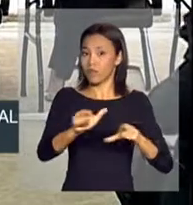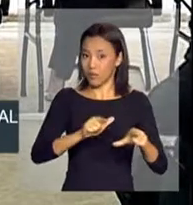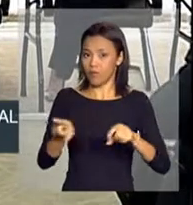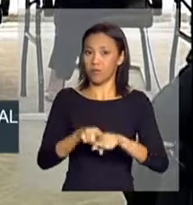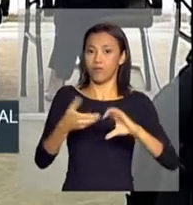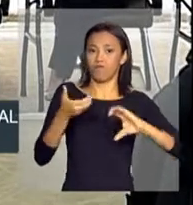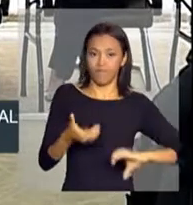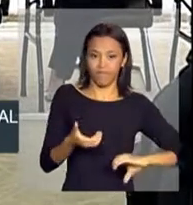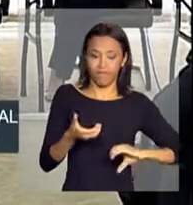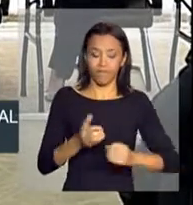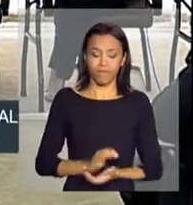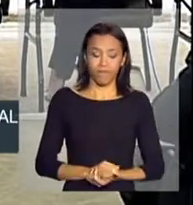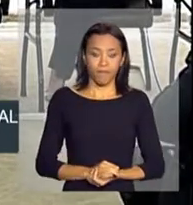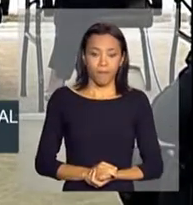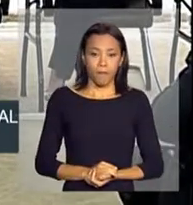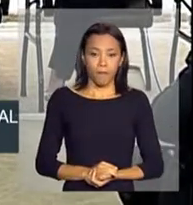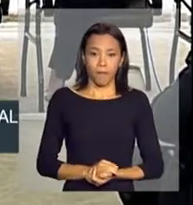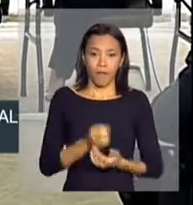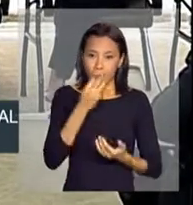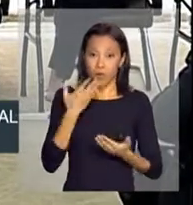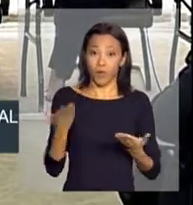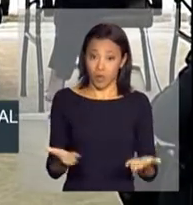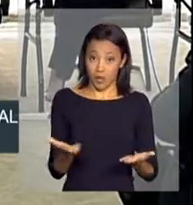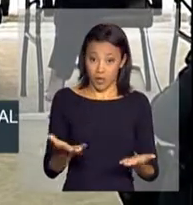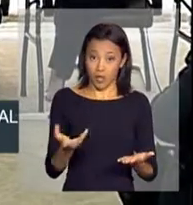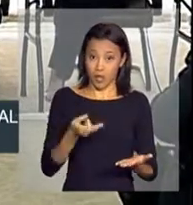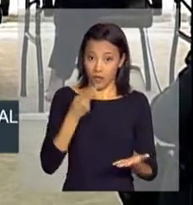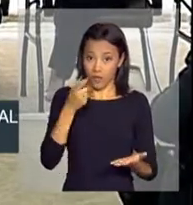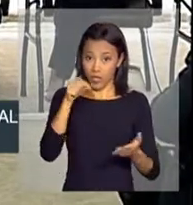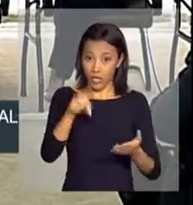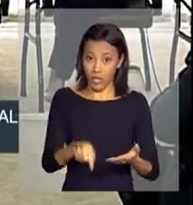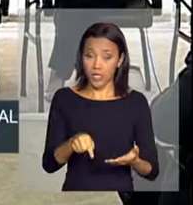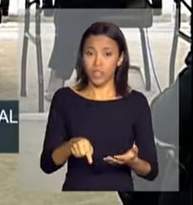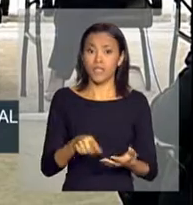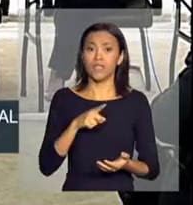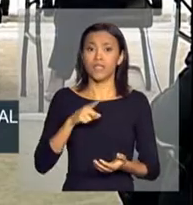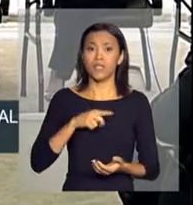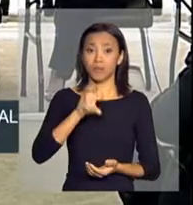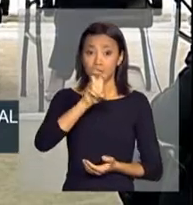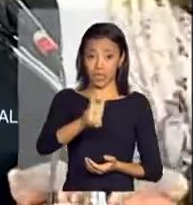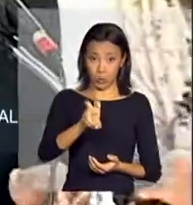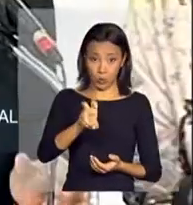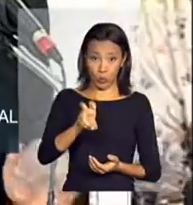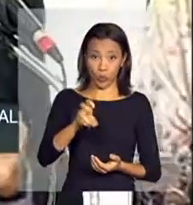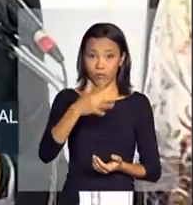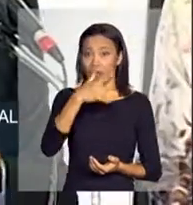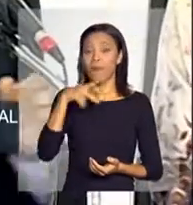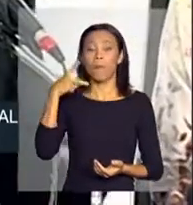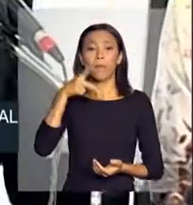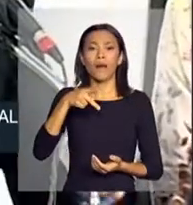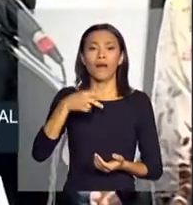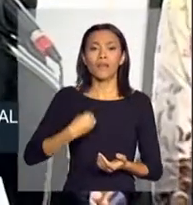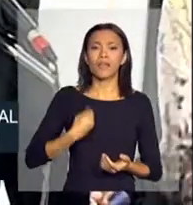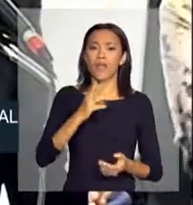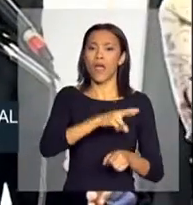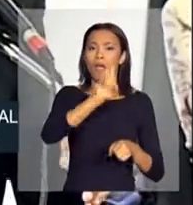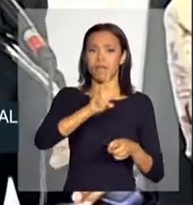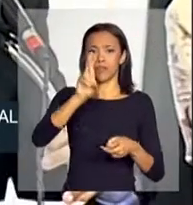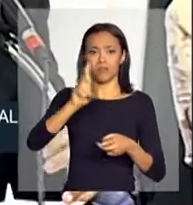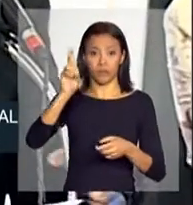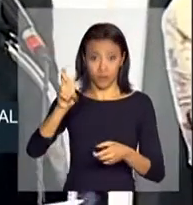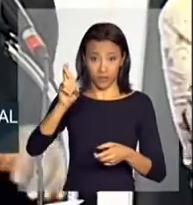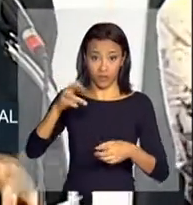Parlamento eu quero registrar Aqui nós temos cinco parlamentares presentes aqui representando os